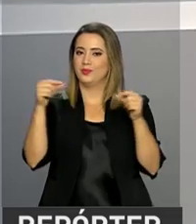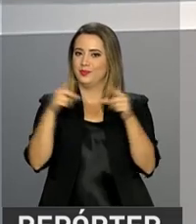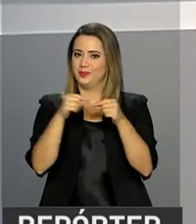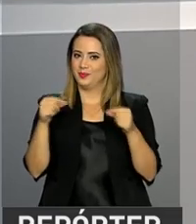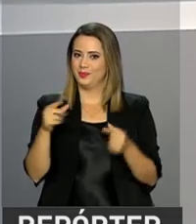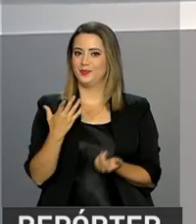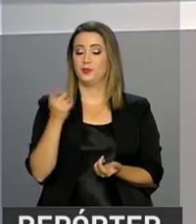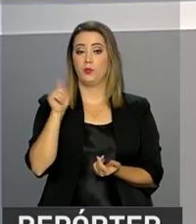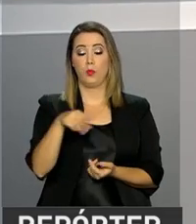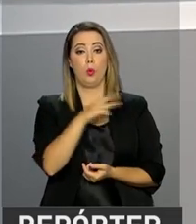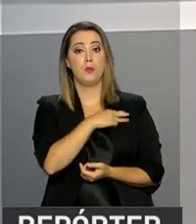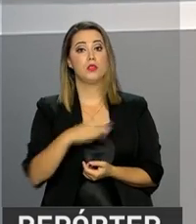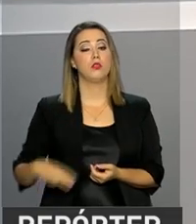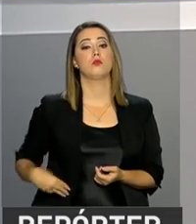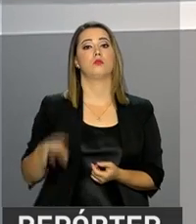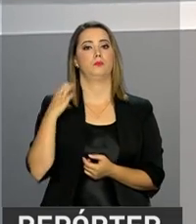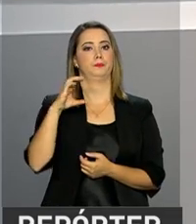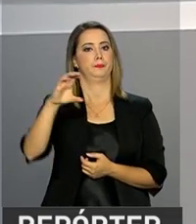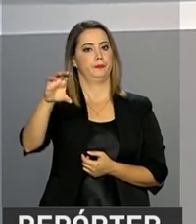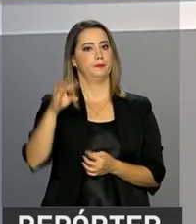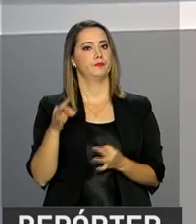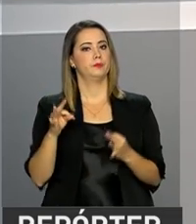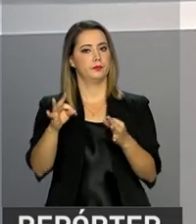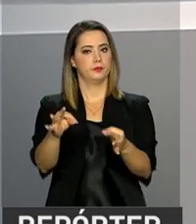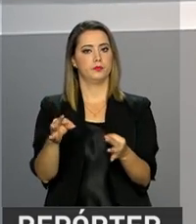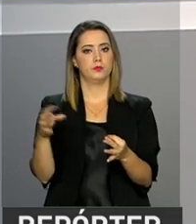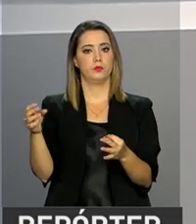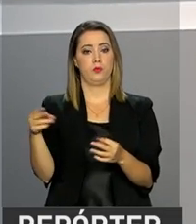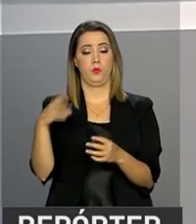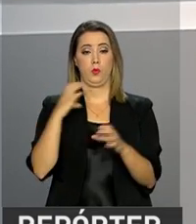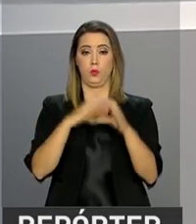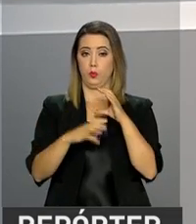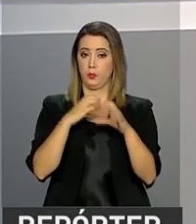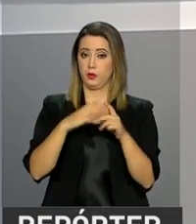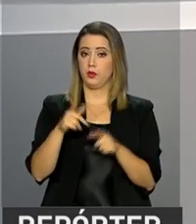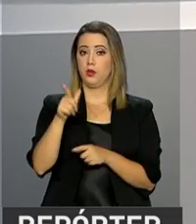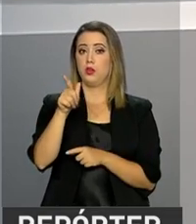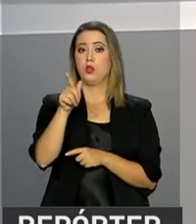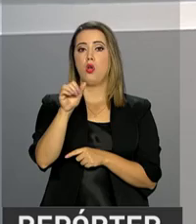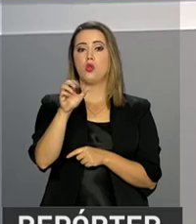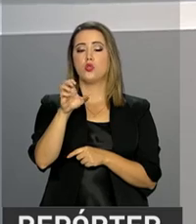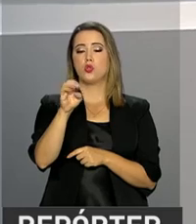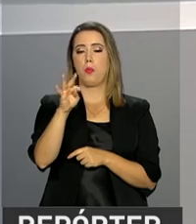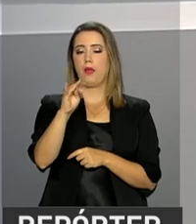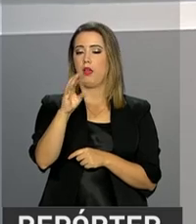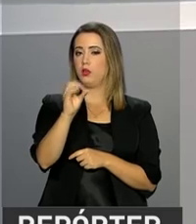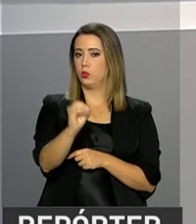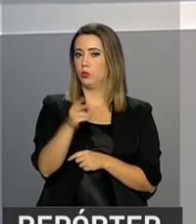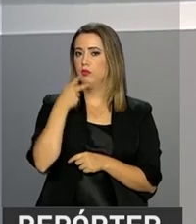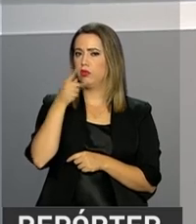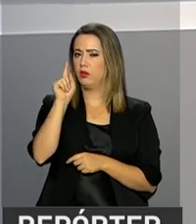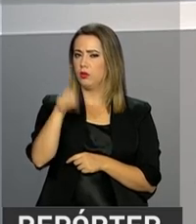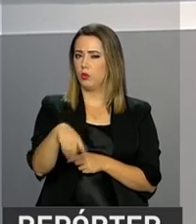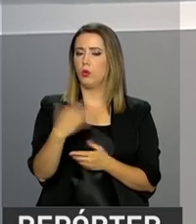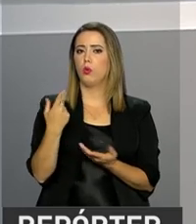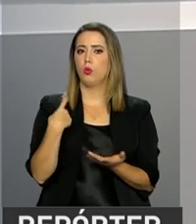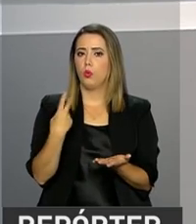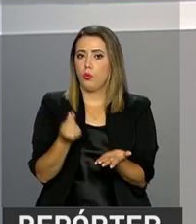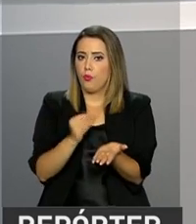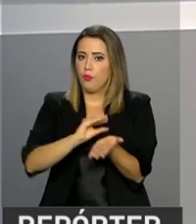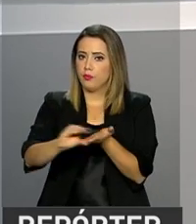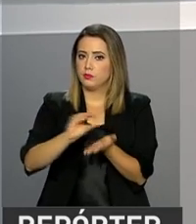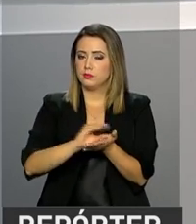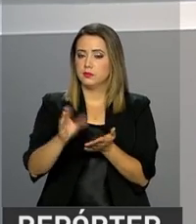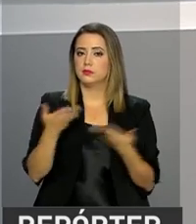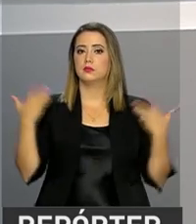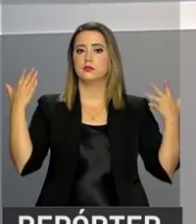hoje aqui em Brasília. O ministro da Ciência, Tecnologia, Inovações e Comunicações, Gilberto Kassab, afirmou que o investimento